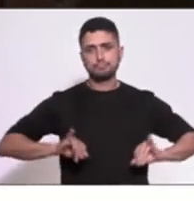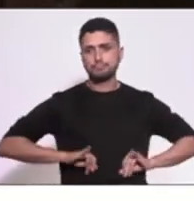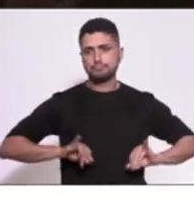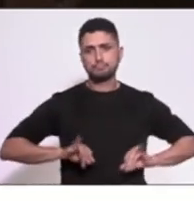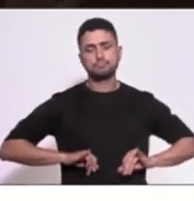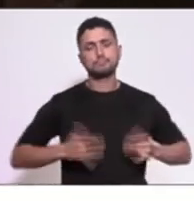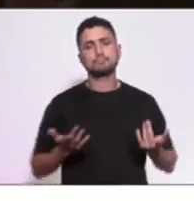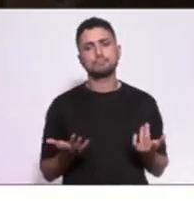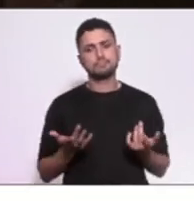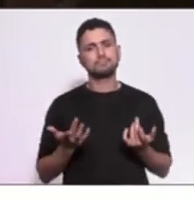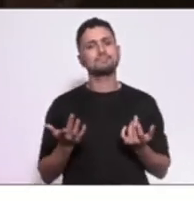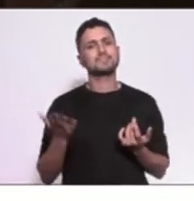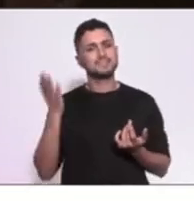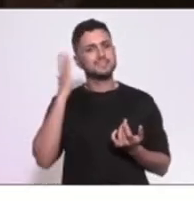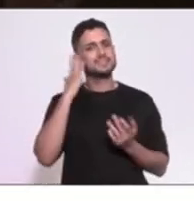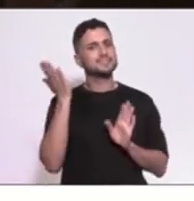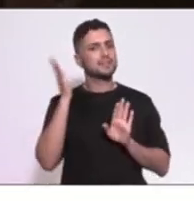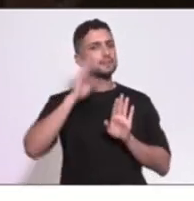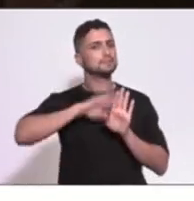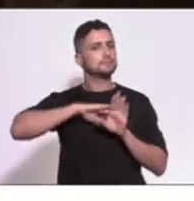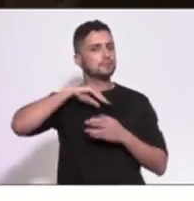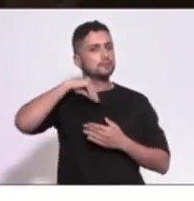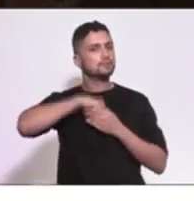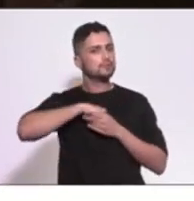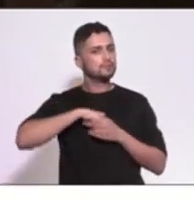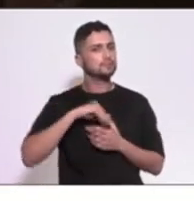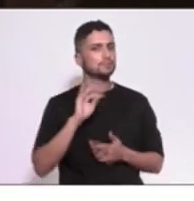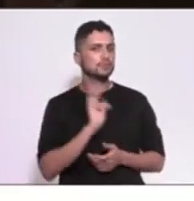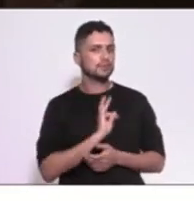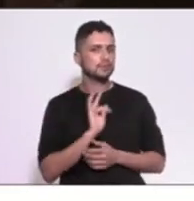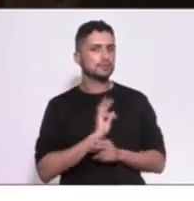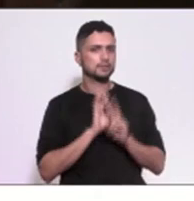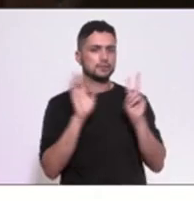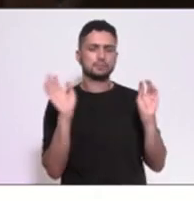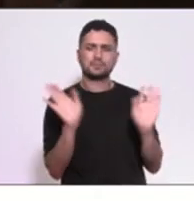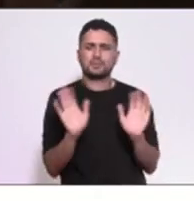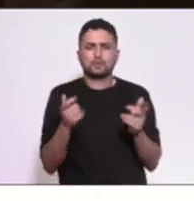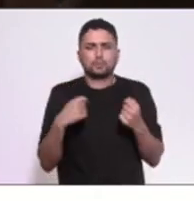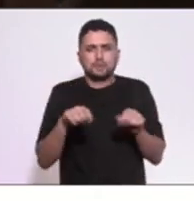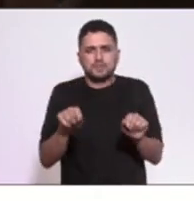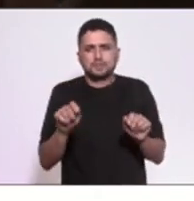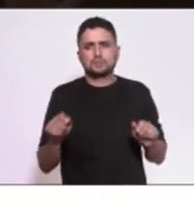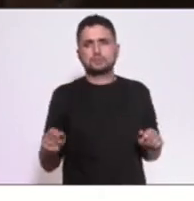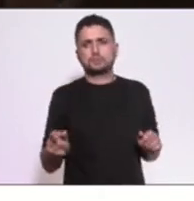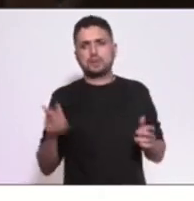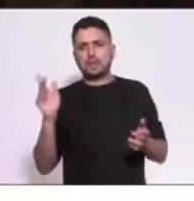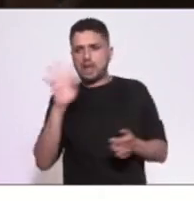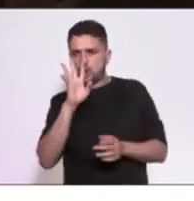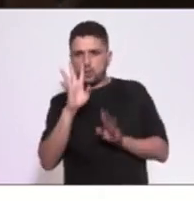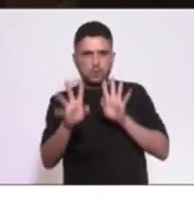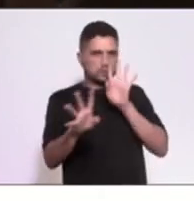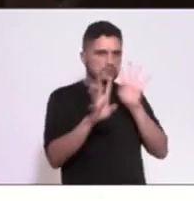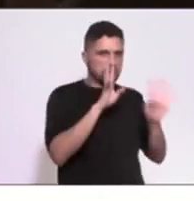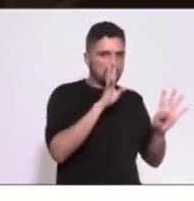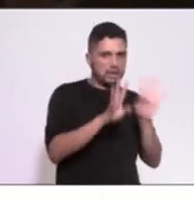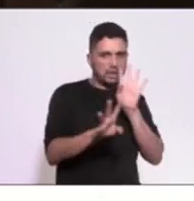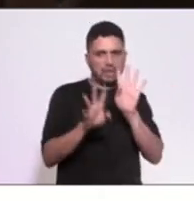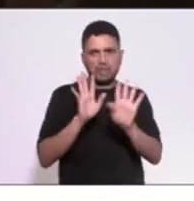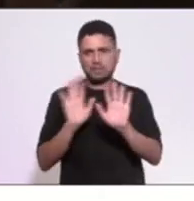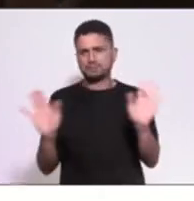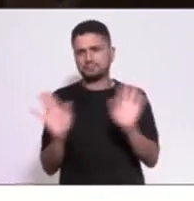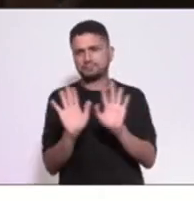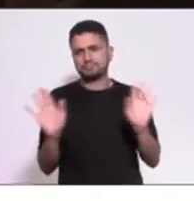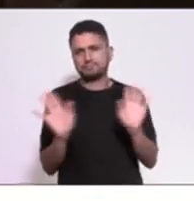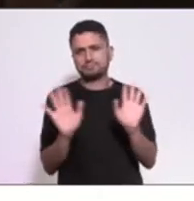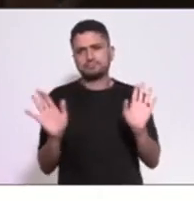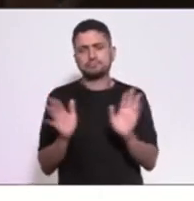gente sabe a motivação, não é uma motivação técnica. Não me cabe aqui acusar A ou B, até